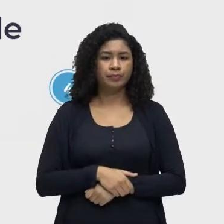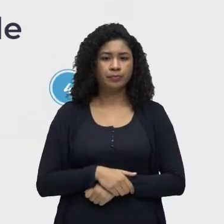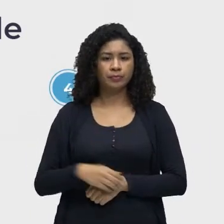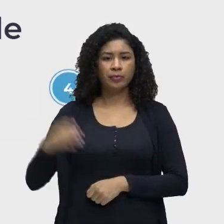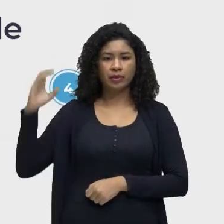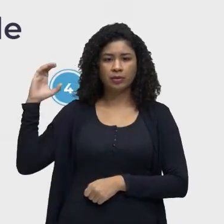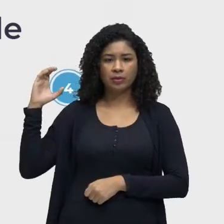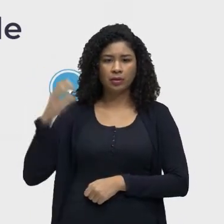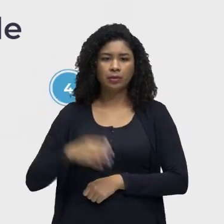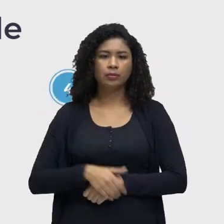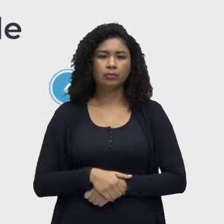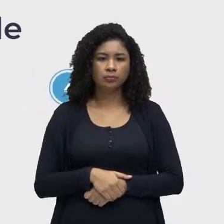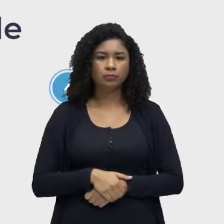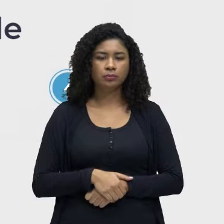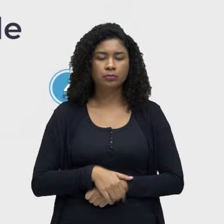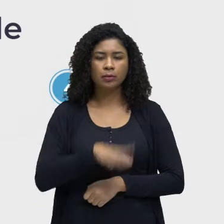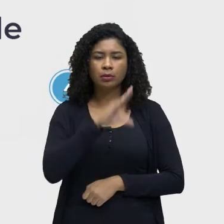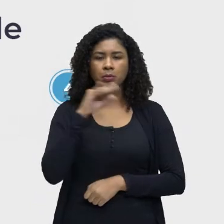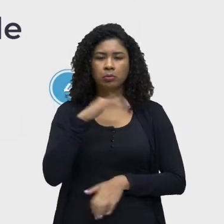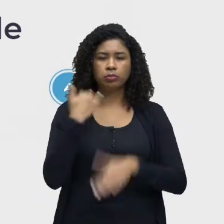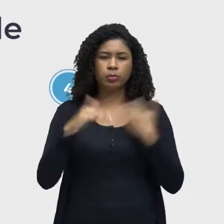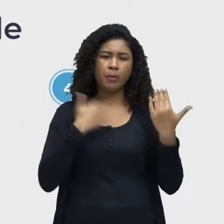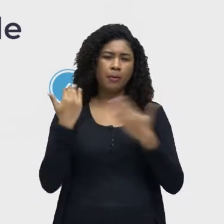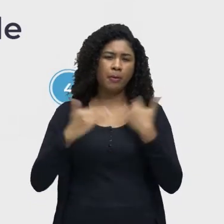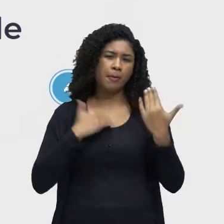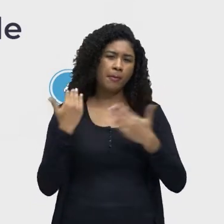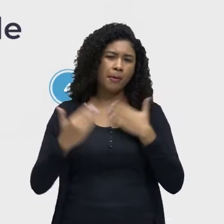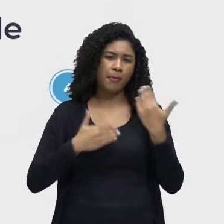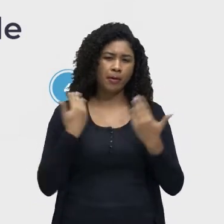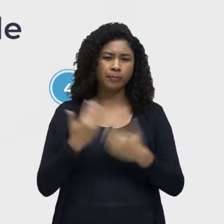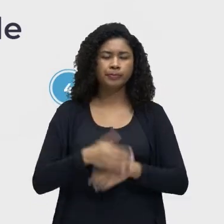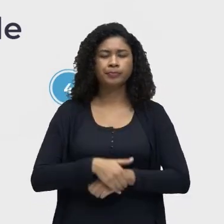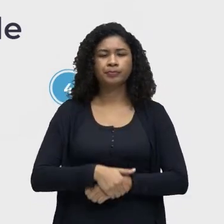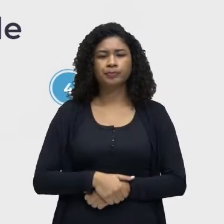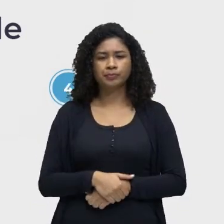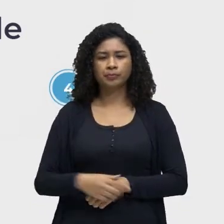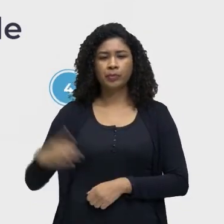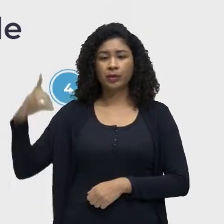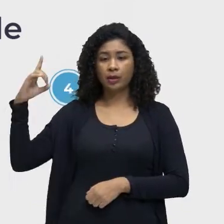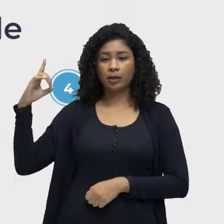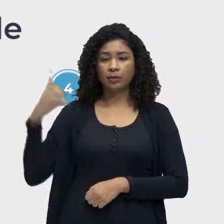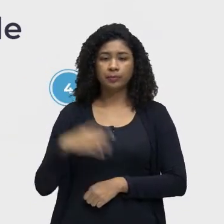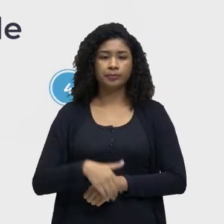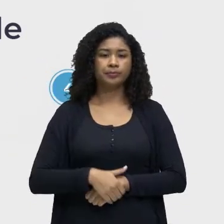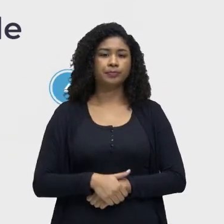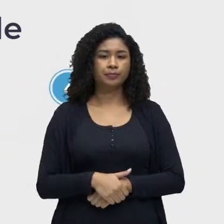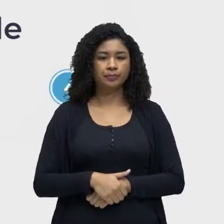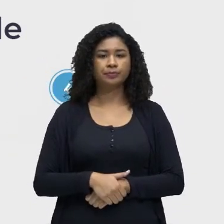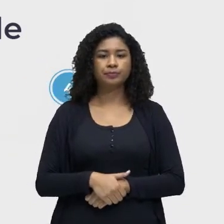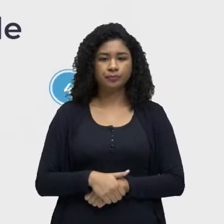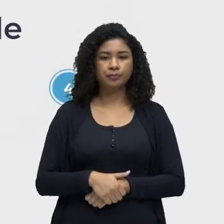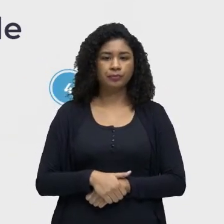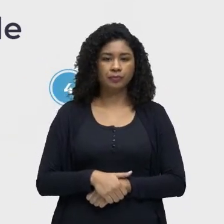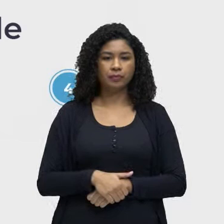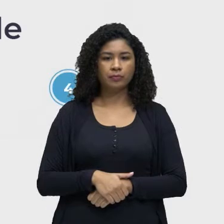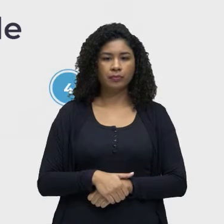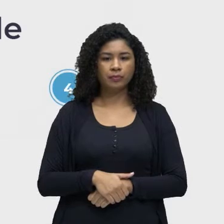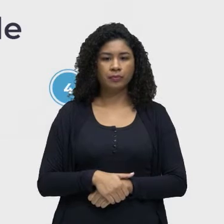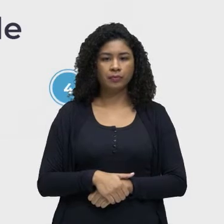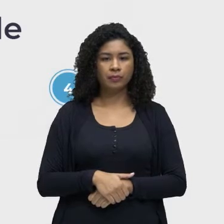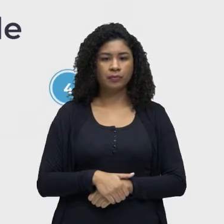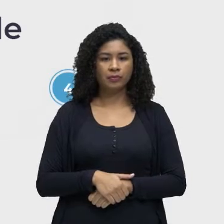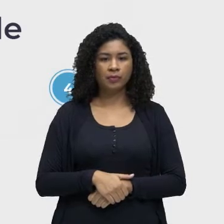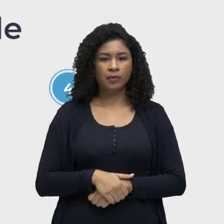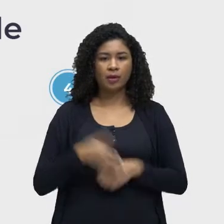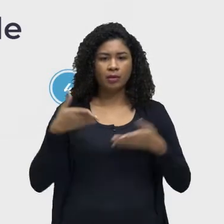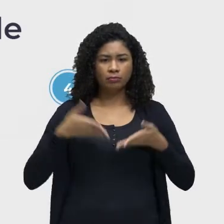mortalidade infantil e o grande número de idosos? Ou ainda foi a alternativa D, como vocês responderam, a baixa taxa de natalidade e a